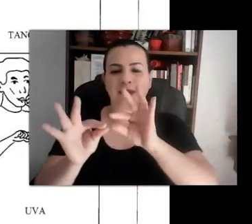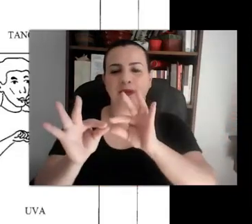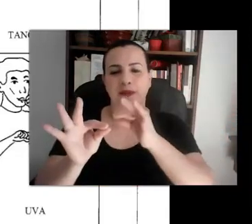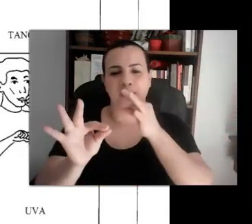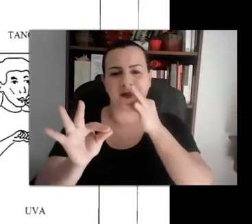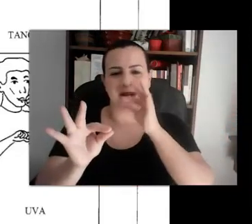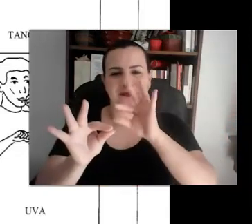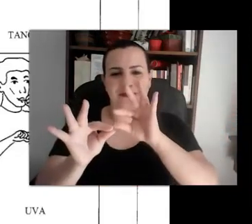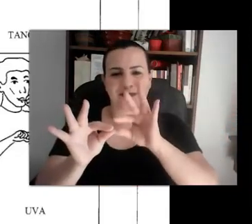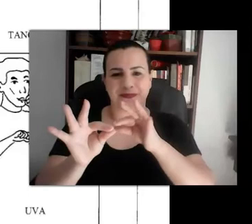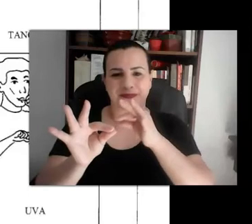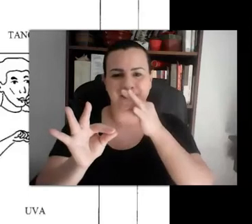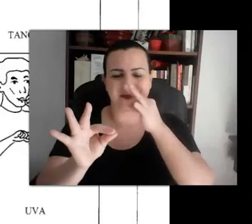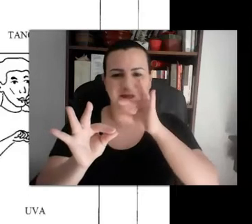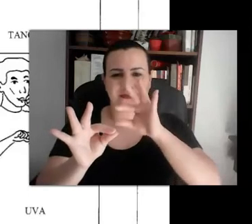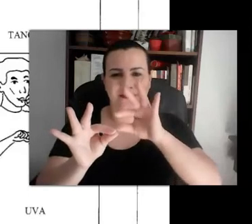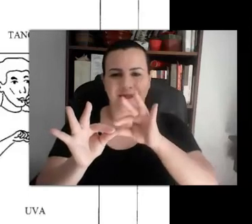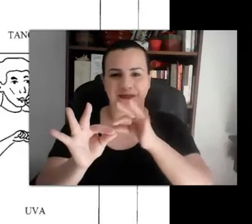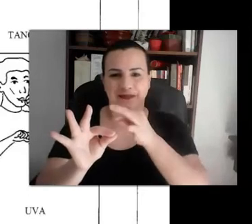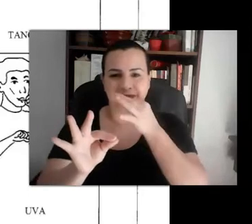e uva.